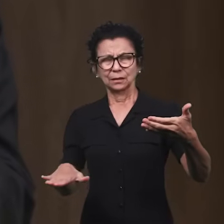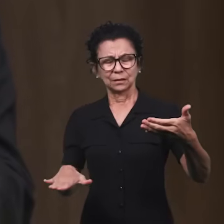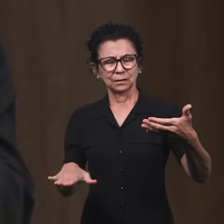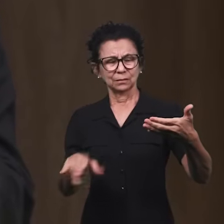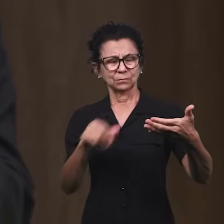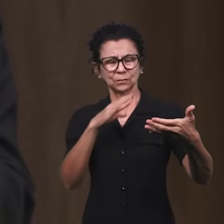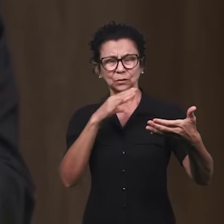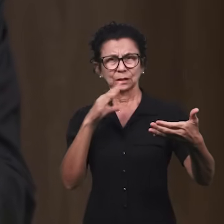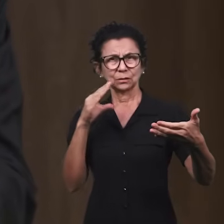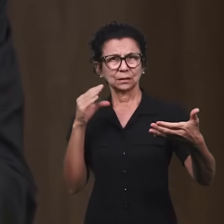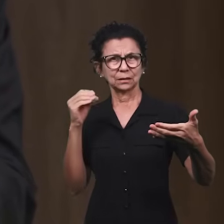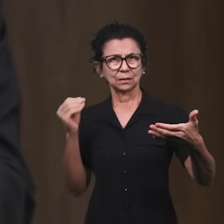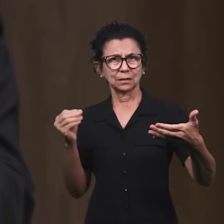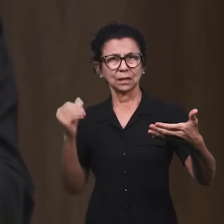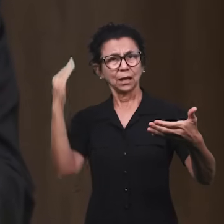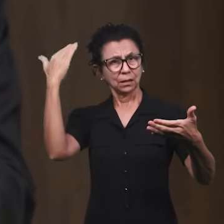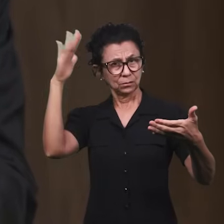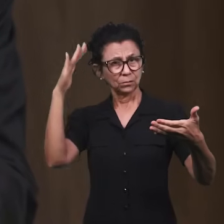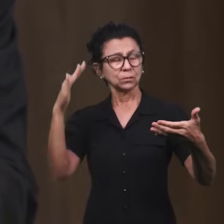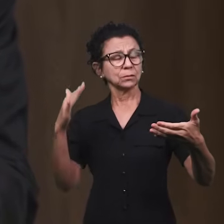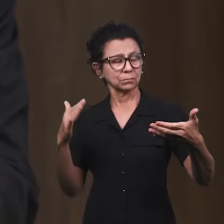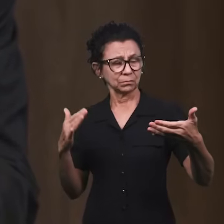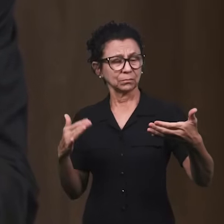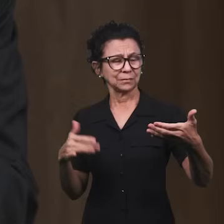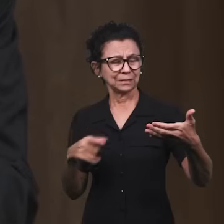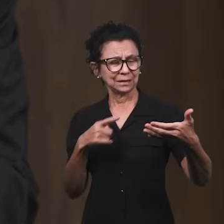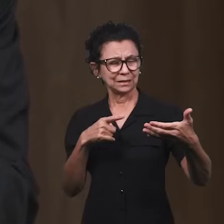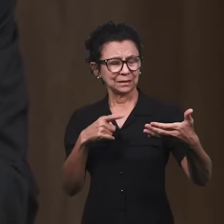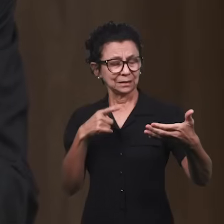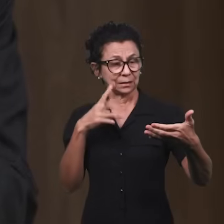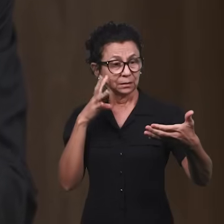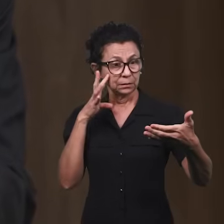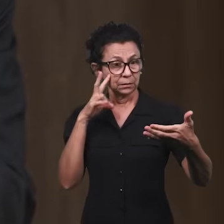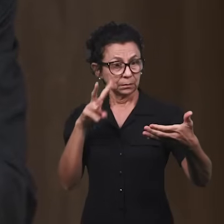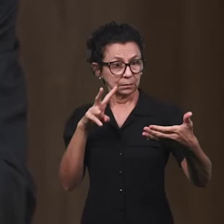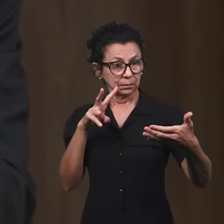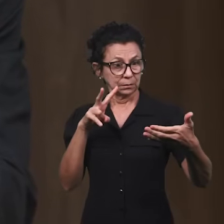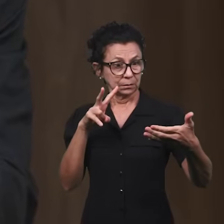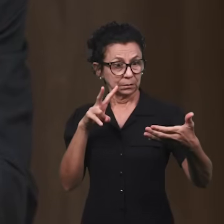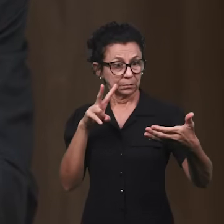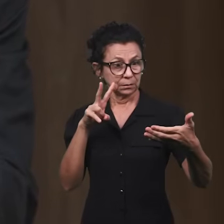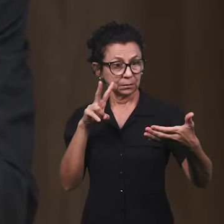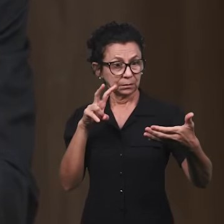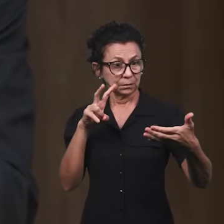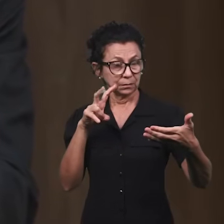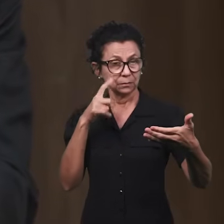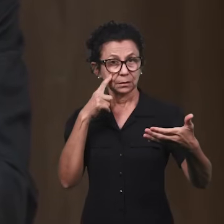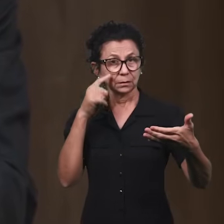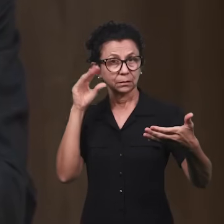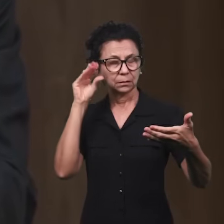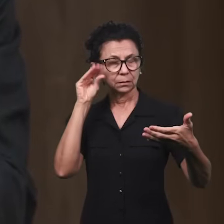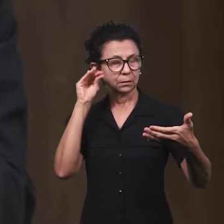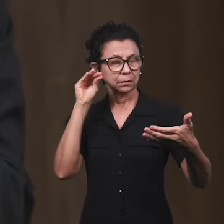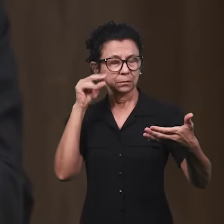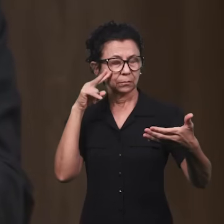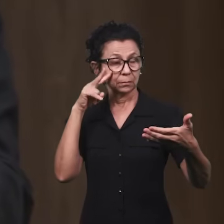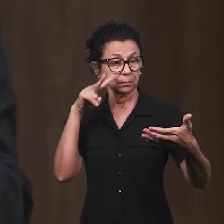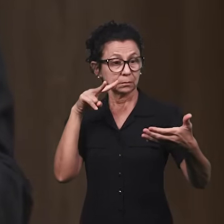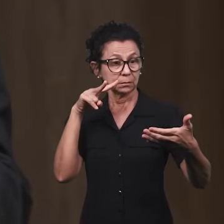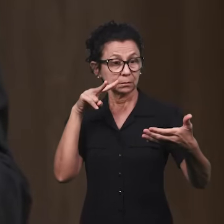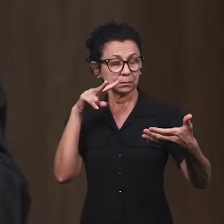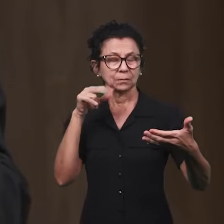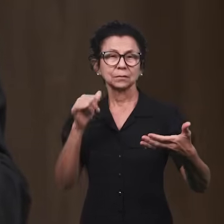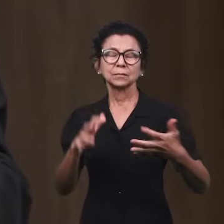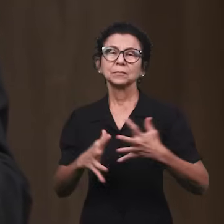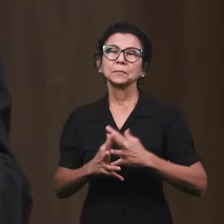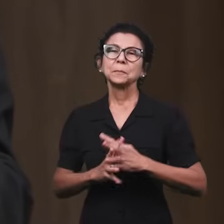do adolescente, a mente do jovem e do adulto Do adulto também, também. em estado de alerta. Então a sua mente ficou... Porque você vê que